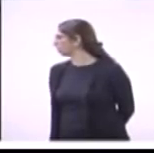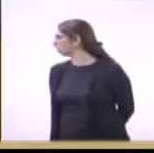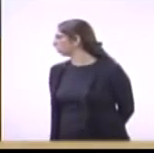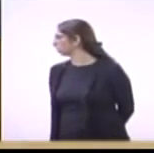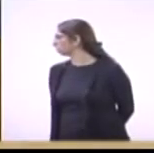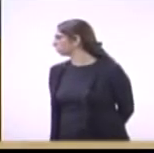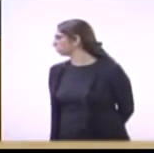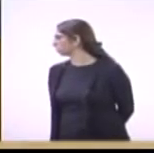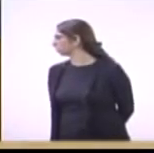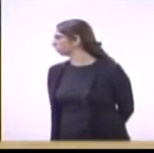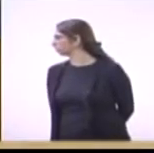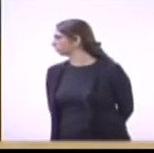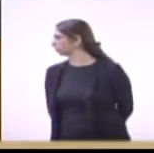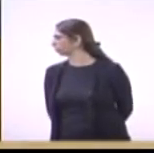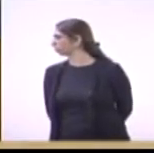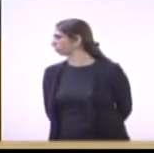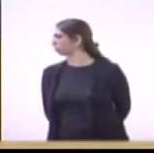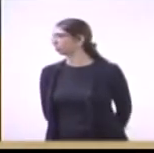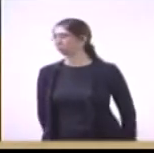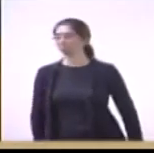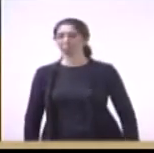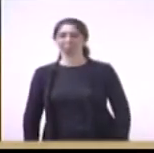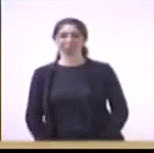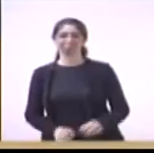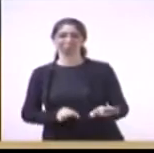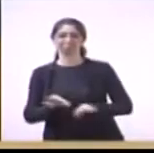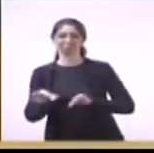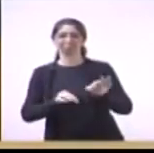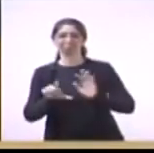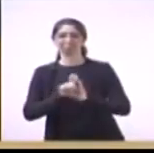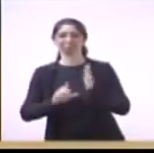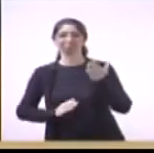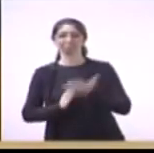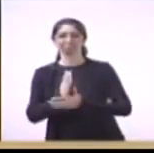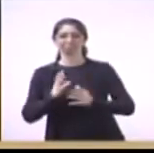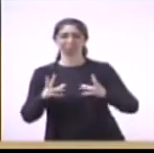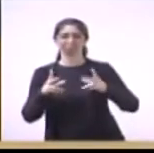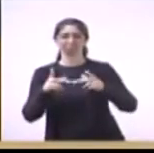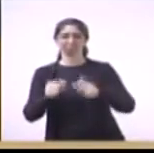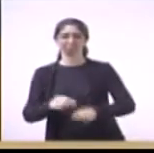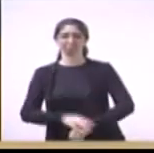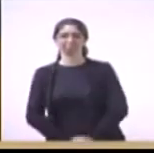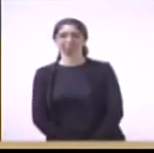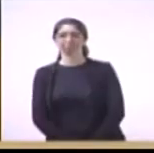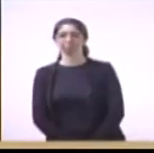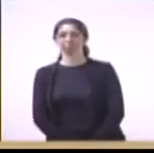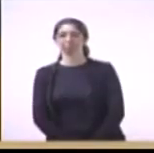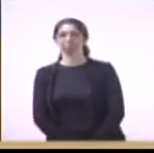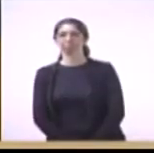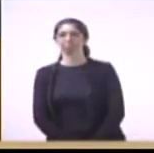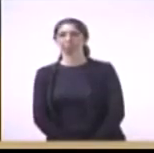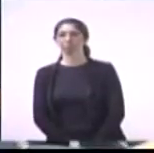O projeto de lei número 25/15 foi aprovado por unanimidade.